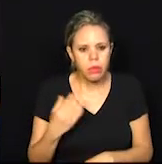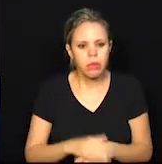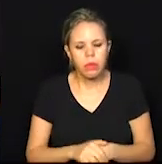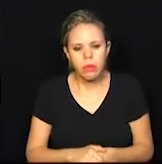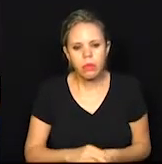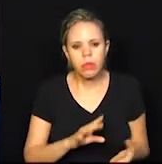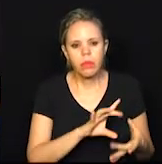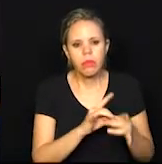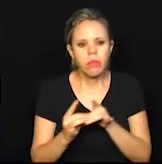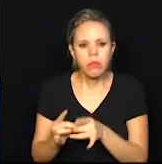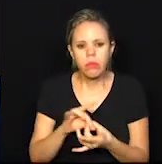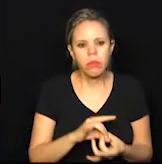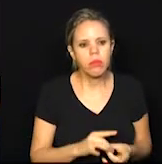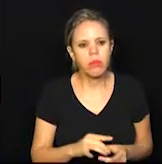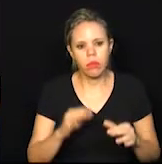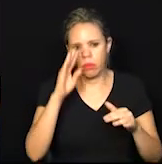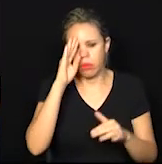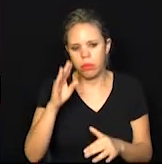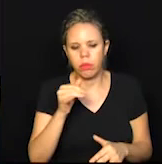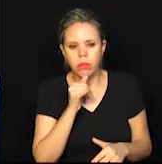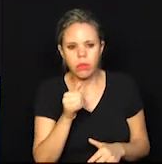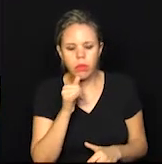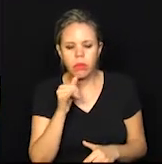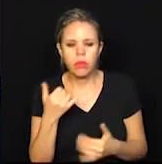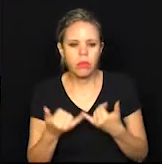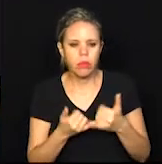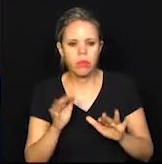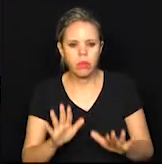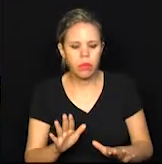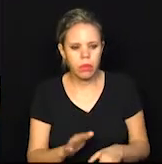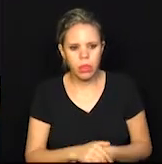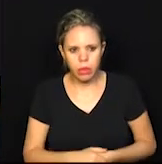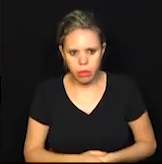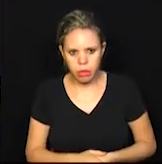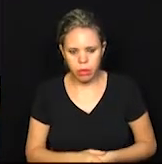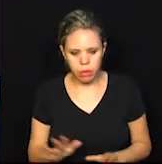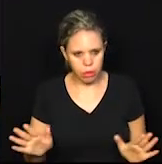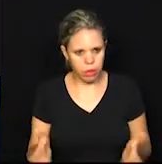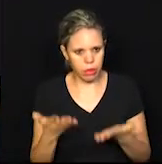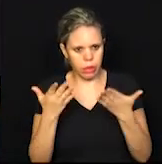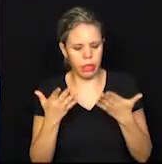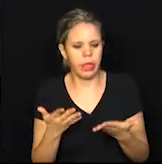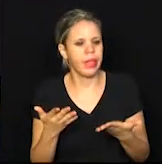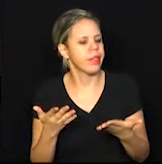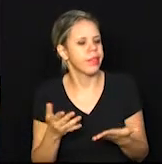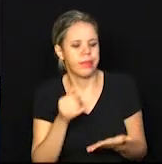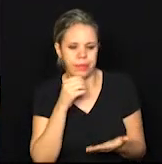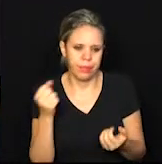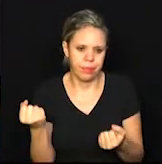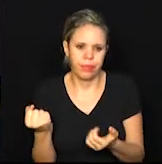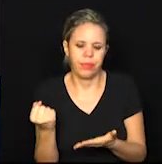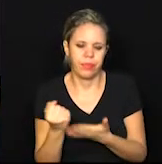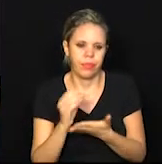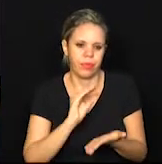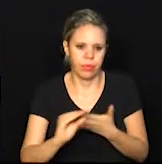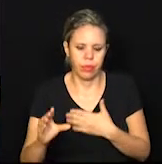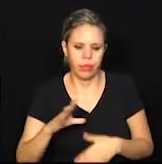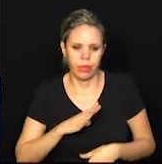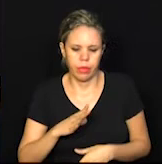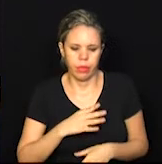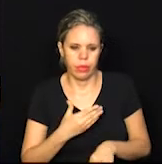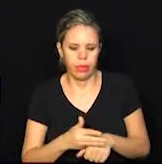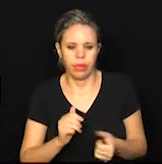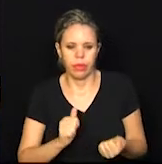daí foi uma titulação meio na brincadeira, mas é mais um incentivo, um subsídio aos atletas da cidade para que